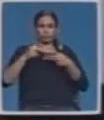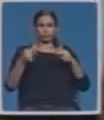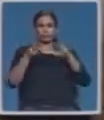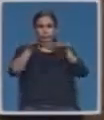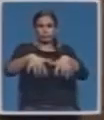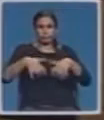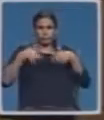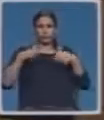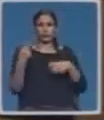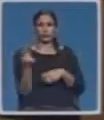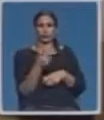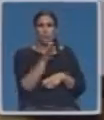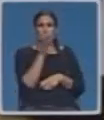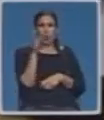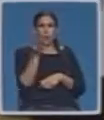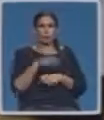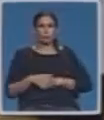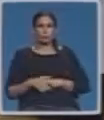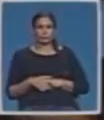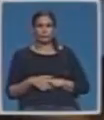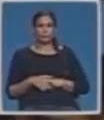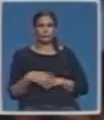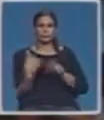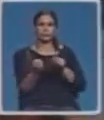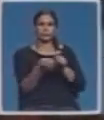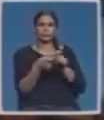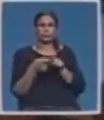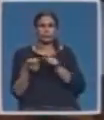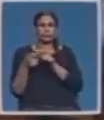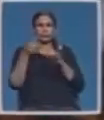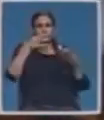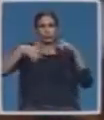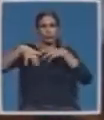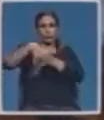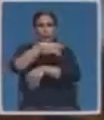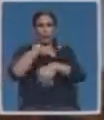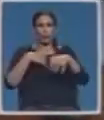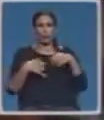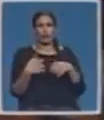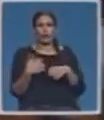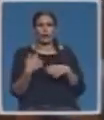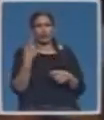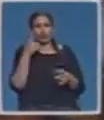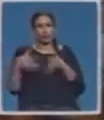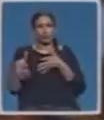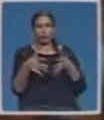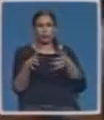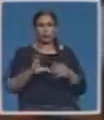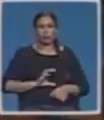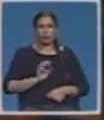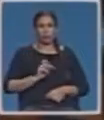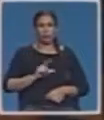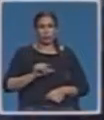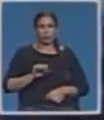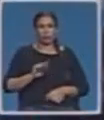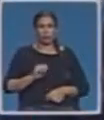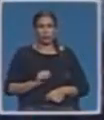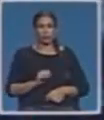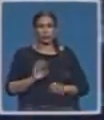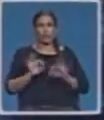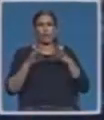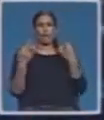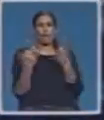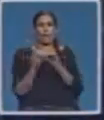e à Câmara da Horta. A aproximação dos faialenses é base da estratégia de Carlos Ferreira. A primeira fase do Fórum